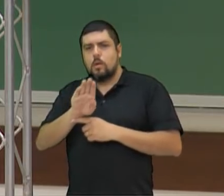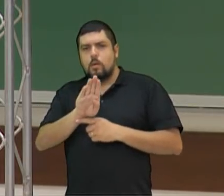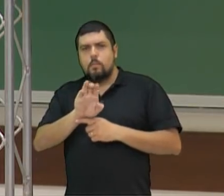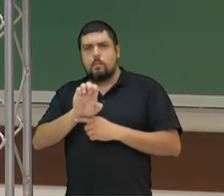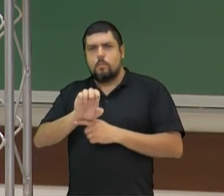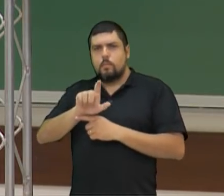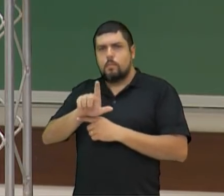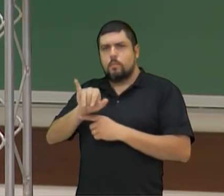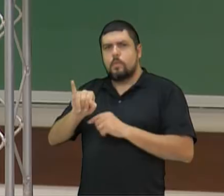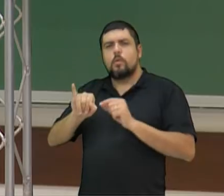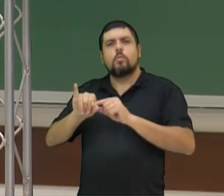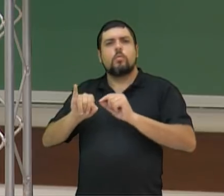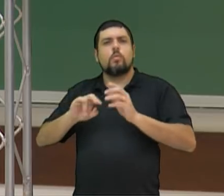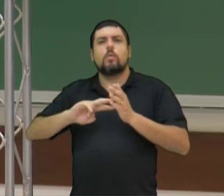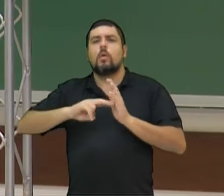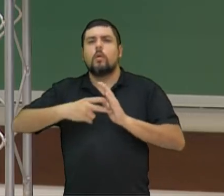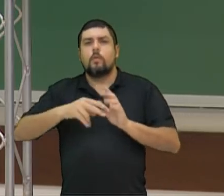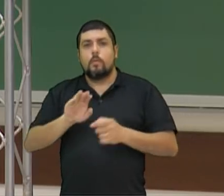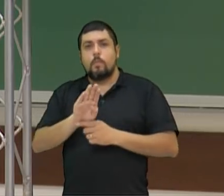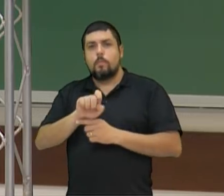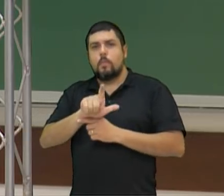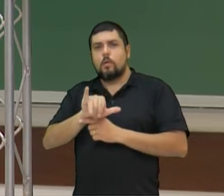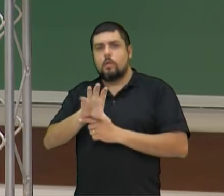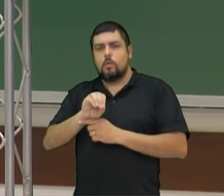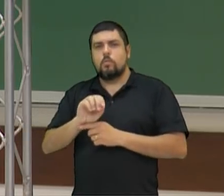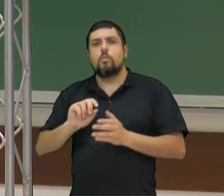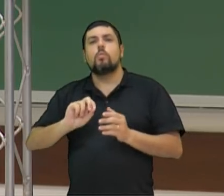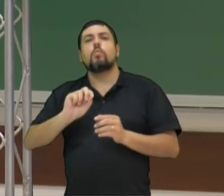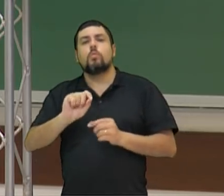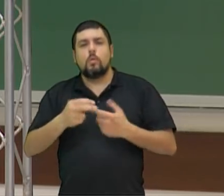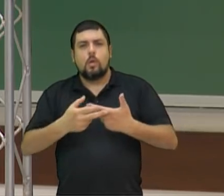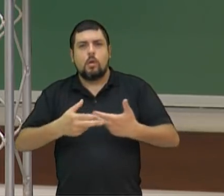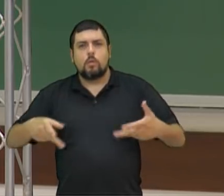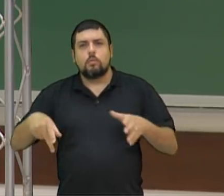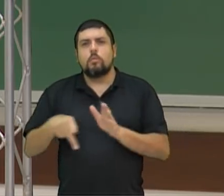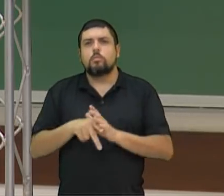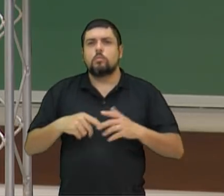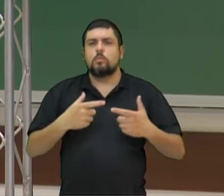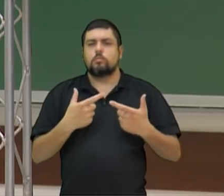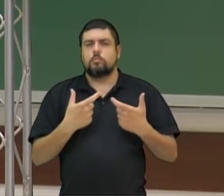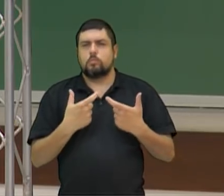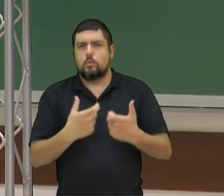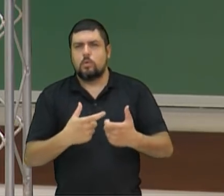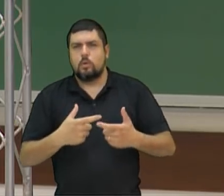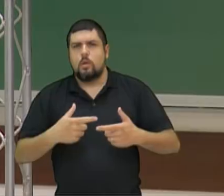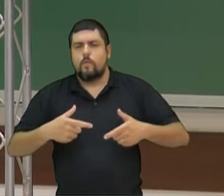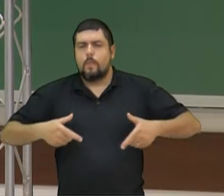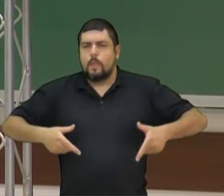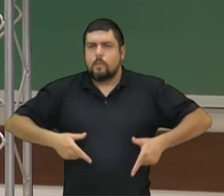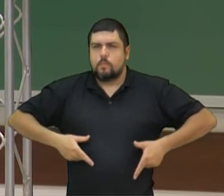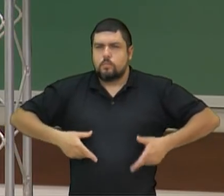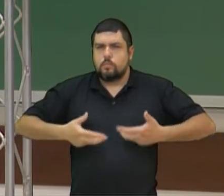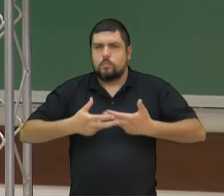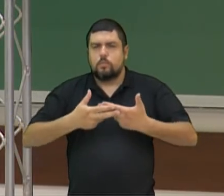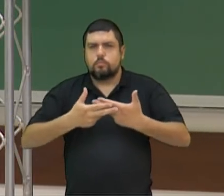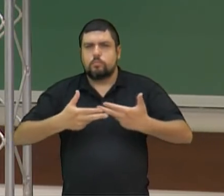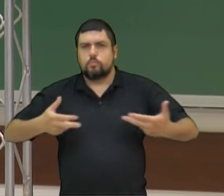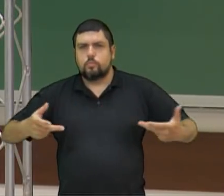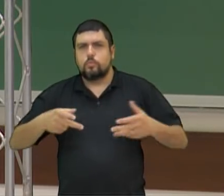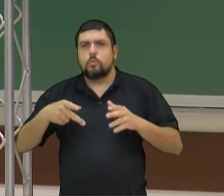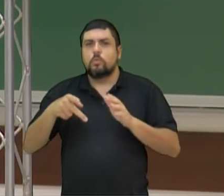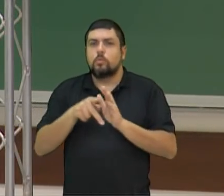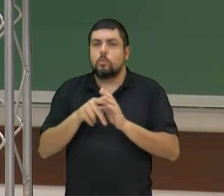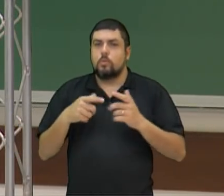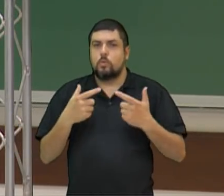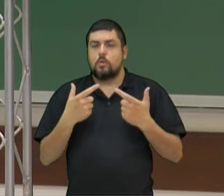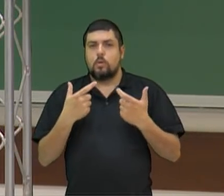né? Lembram? De bélico se refere a coisas de guerra. Instrumentos utilizados para uma guerra são instrumentos que